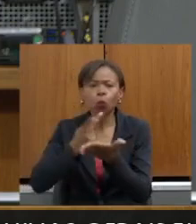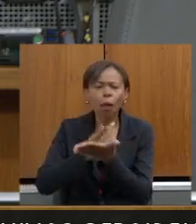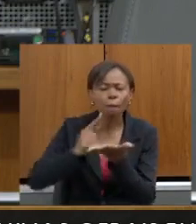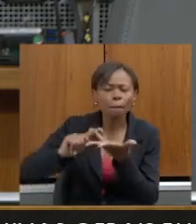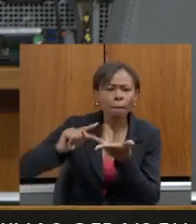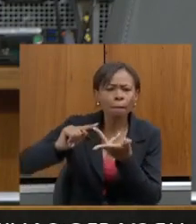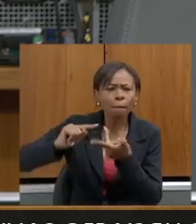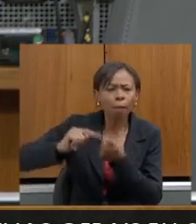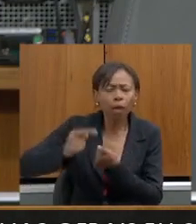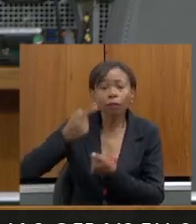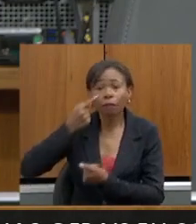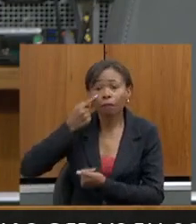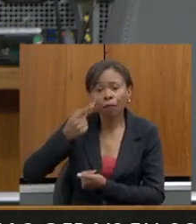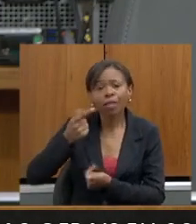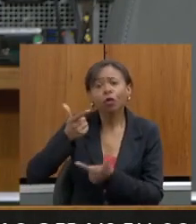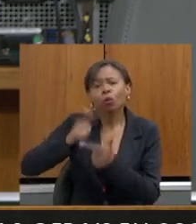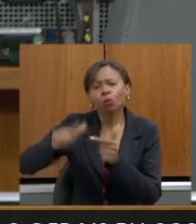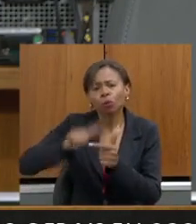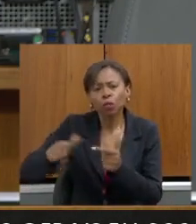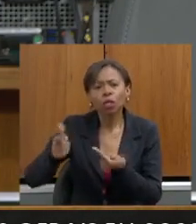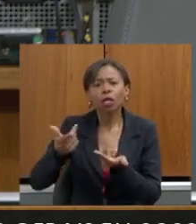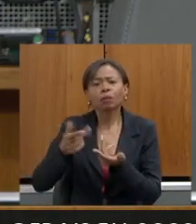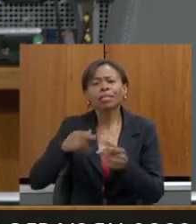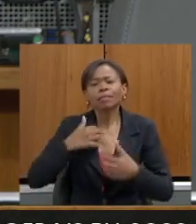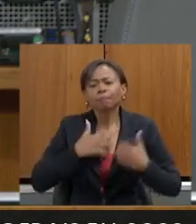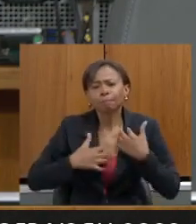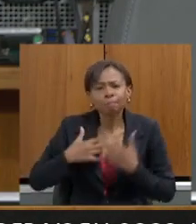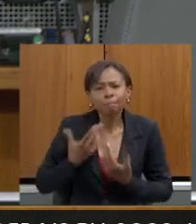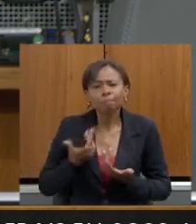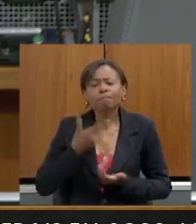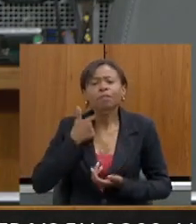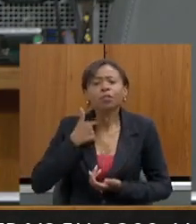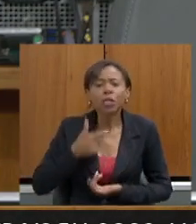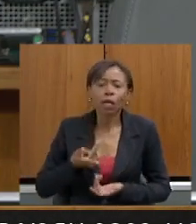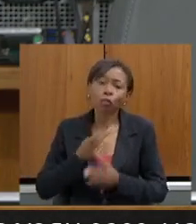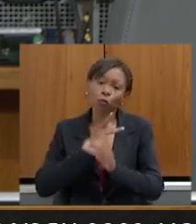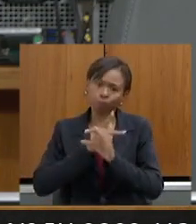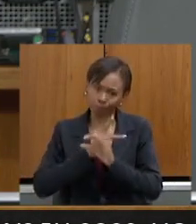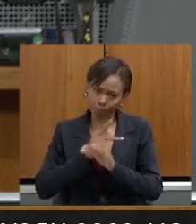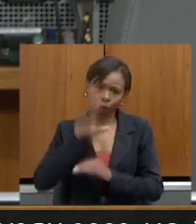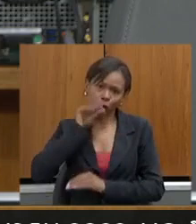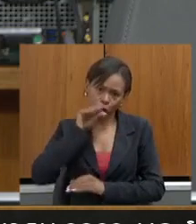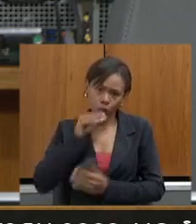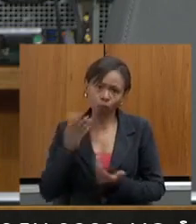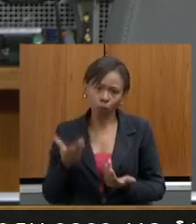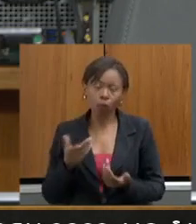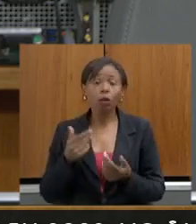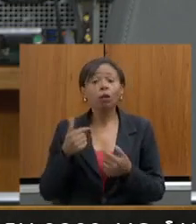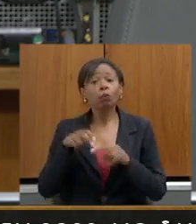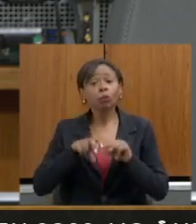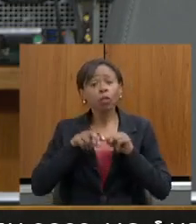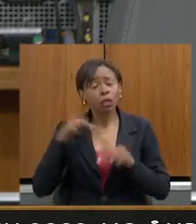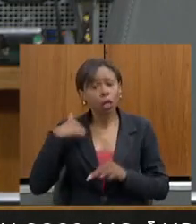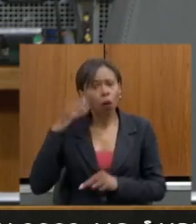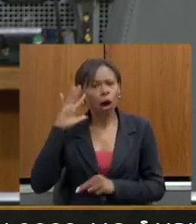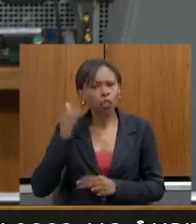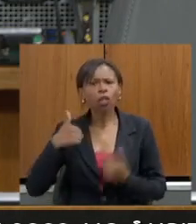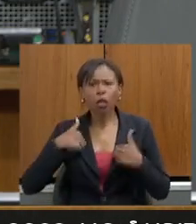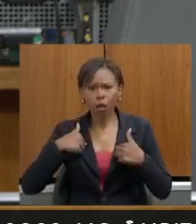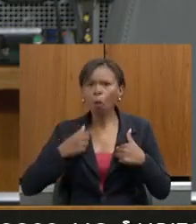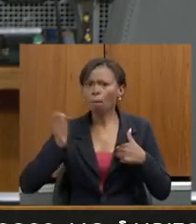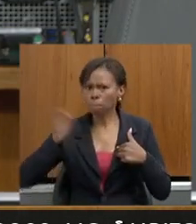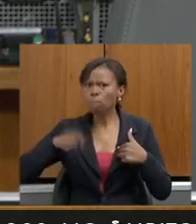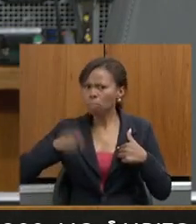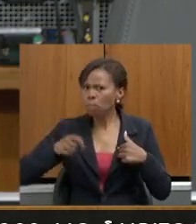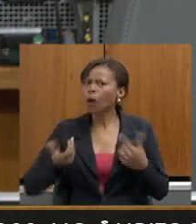também dos nossos servidores da Polícia Civil por isso eu acho que eu tenho legitimidade para